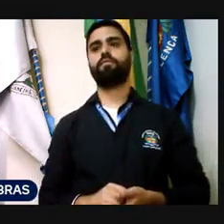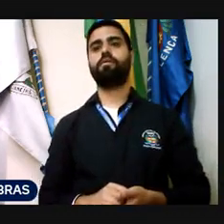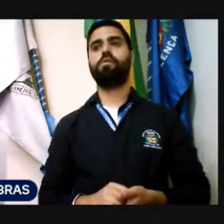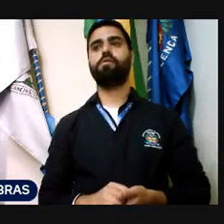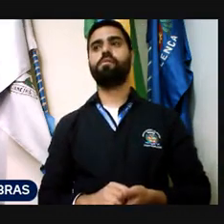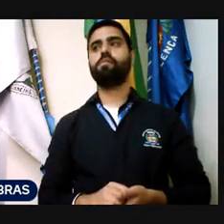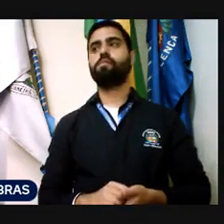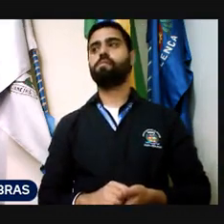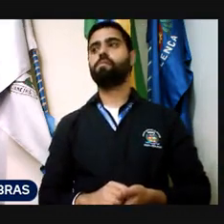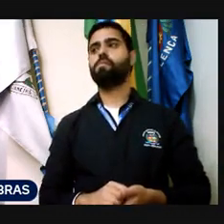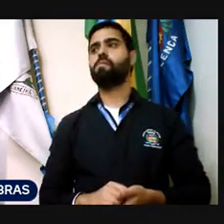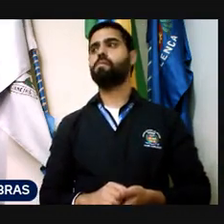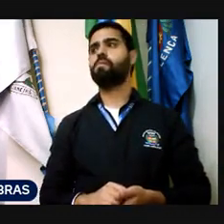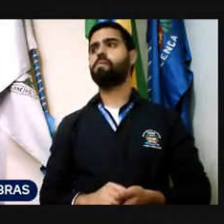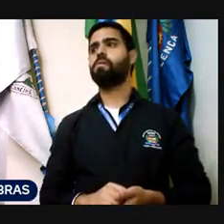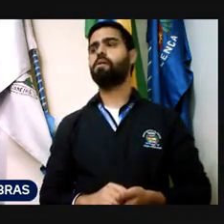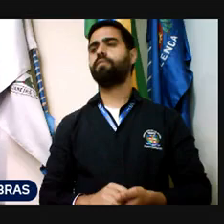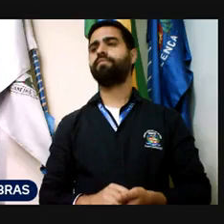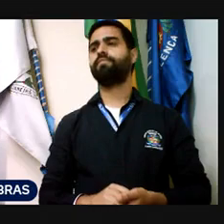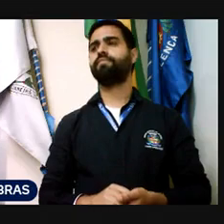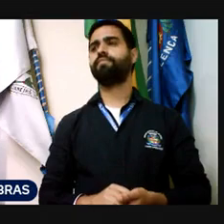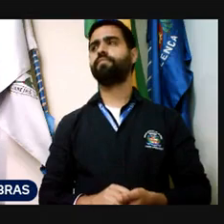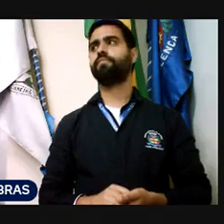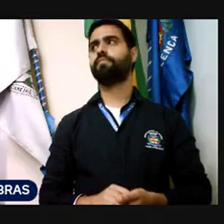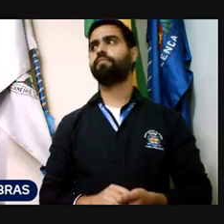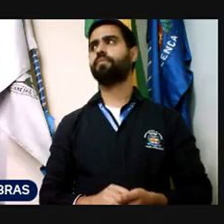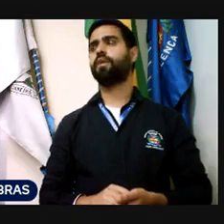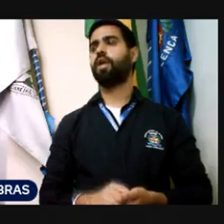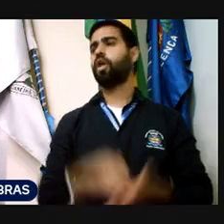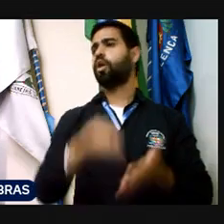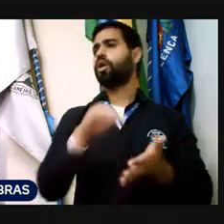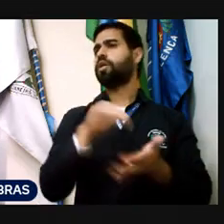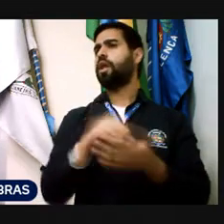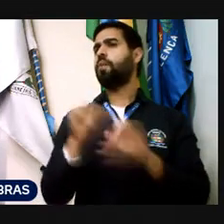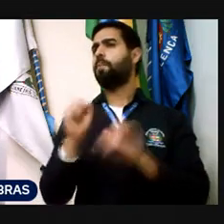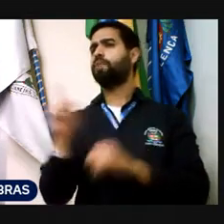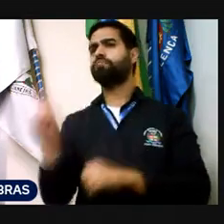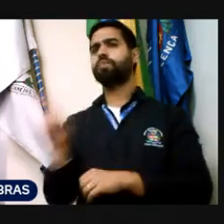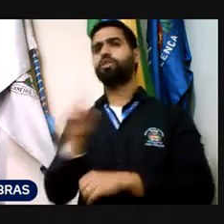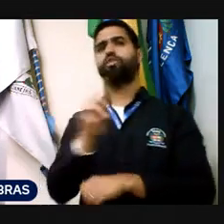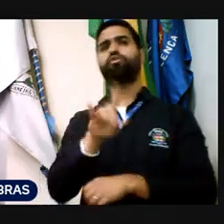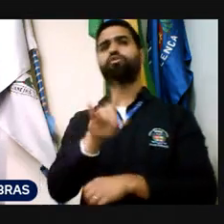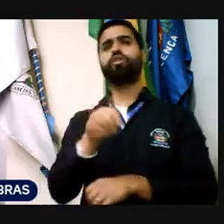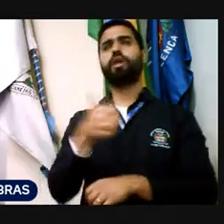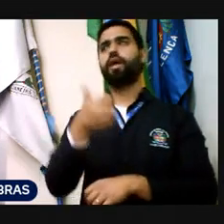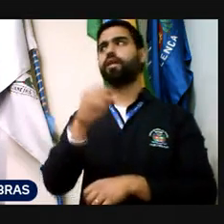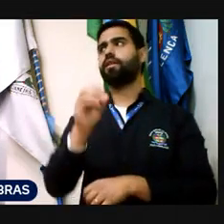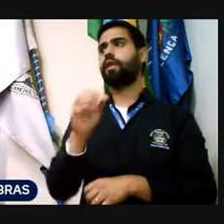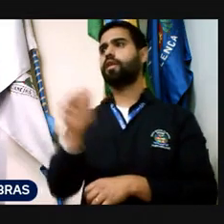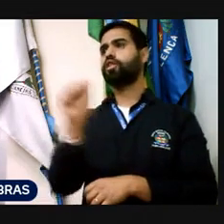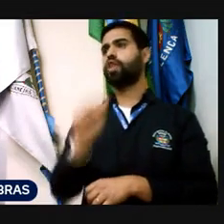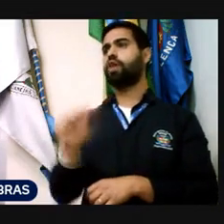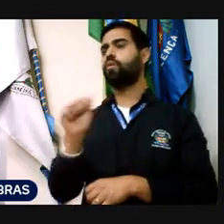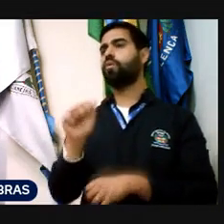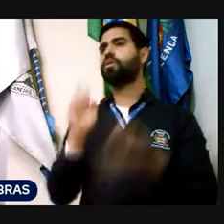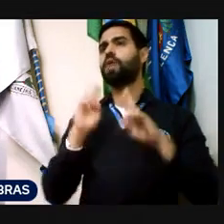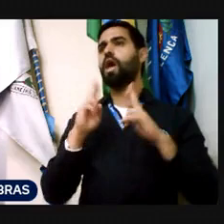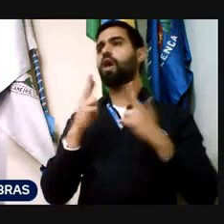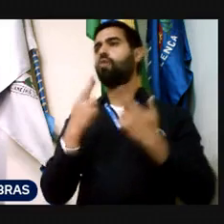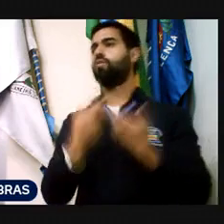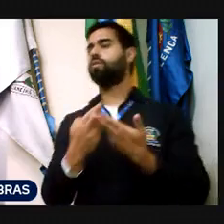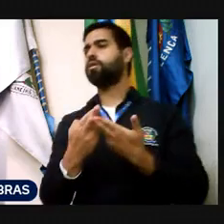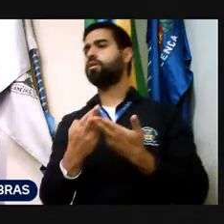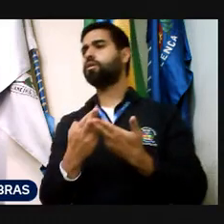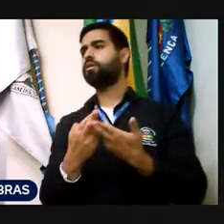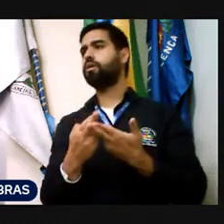que compareça a essa Igreja Casa Legislativa no dia 10 de agosto do presente ano, durante a sessão ordinária,